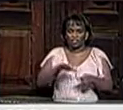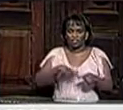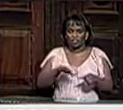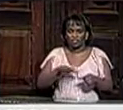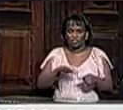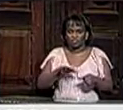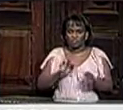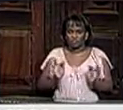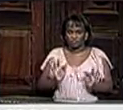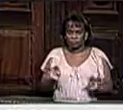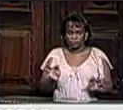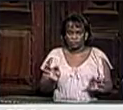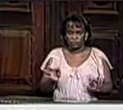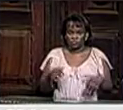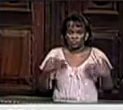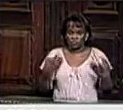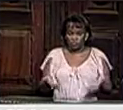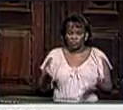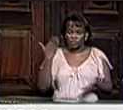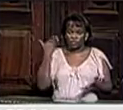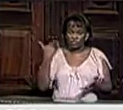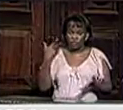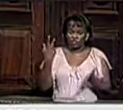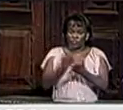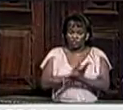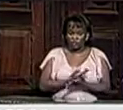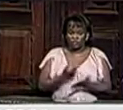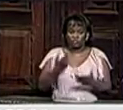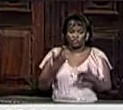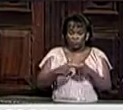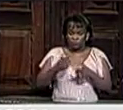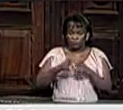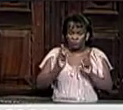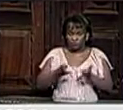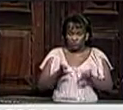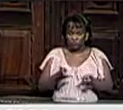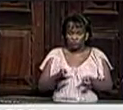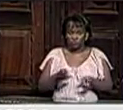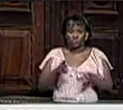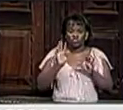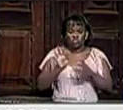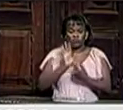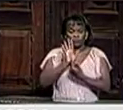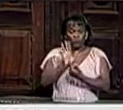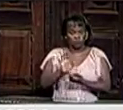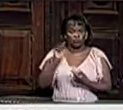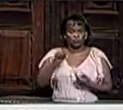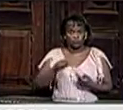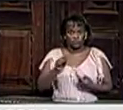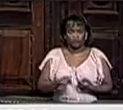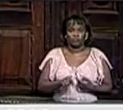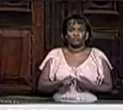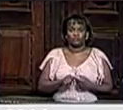superficiais. Então, antes que aconteça a chegada dos mesmos, já estou mostrando aqui